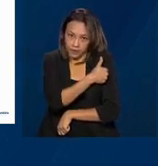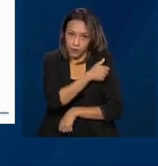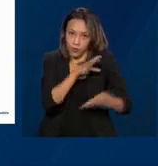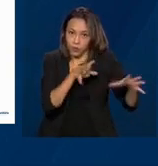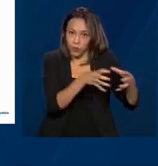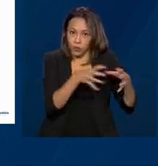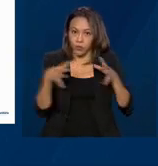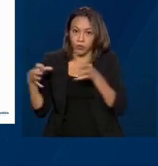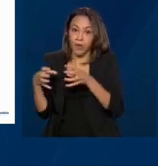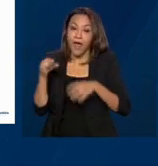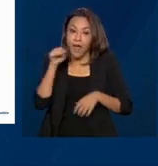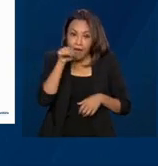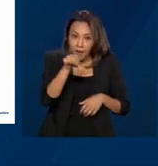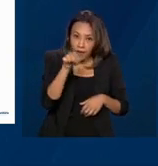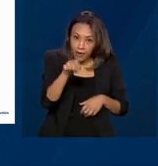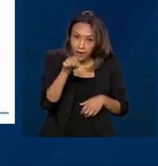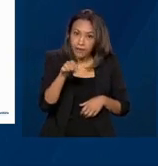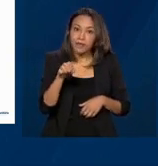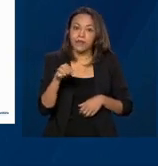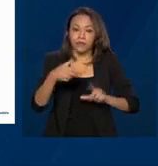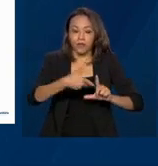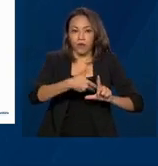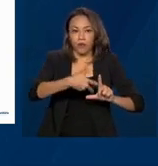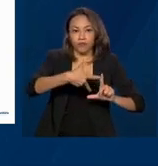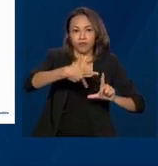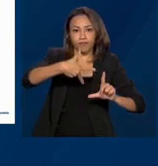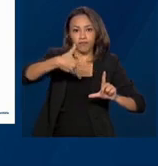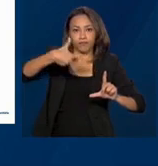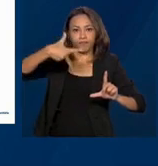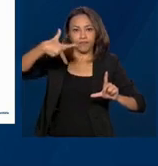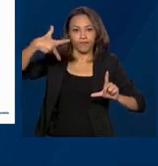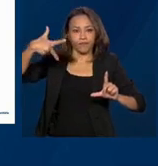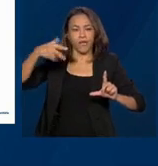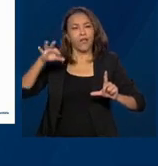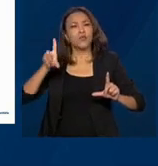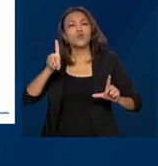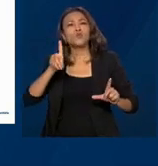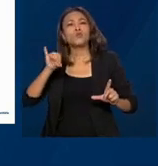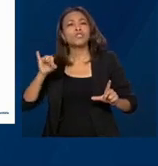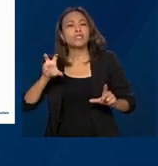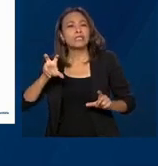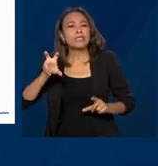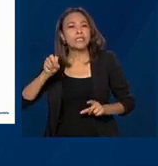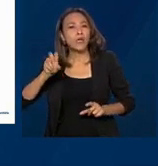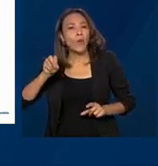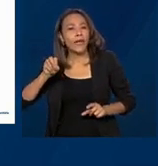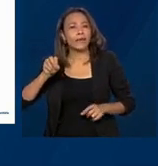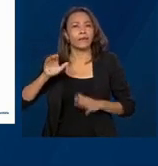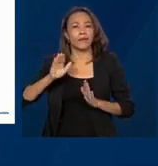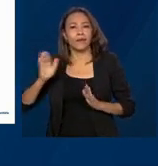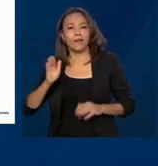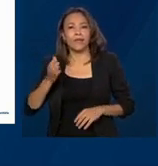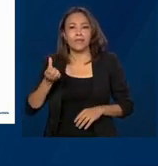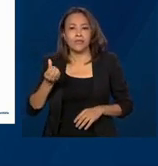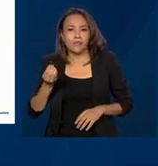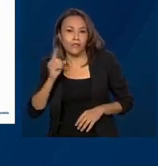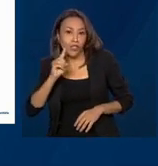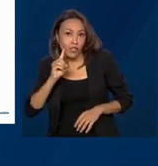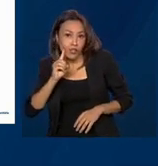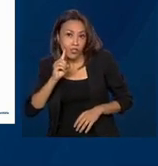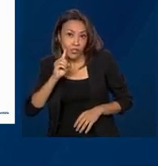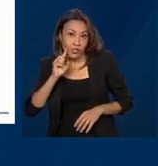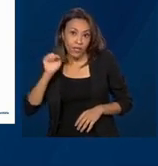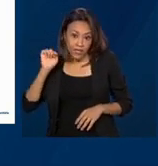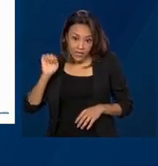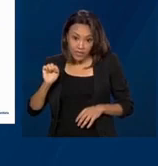Essas curvas elas vão se descolando. E lá pelo dia 50, entre 50 e 60, essa medida